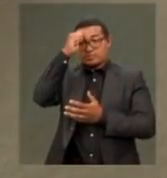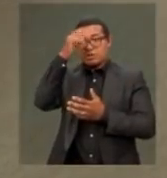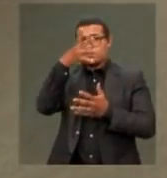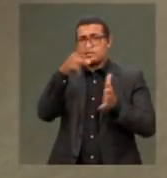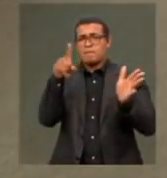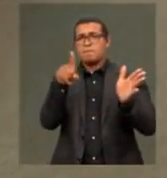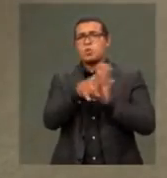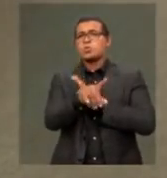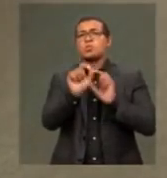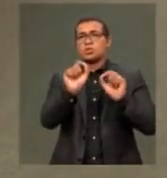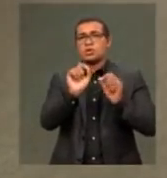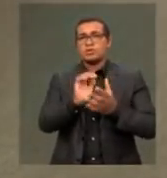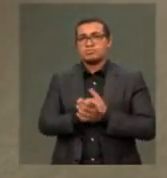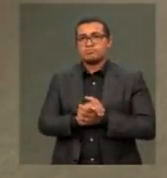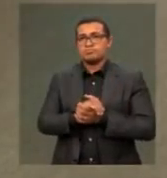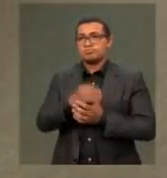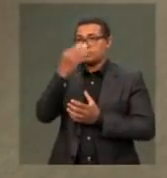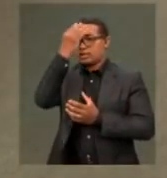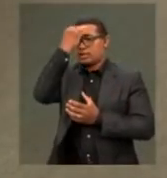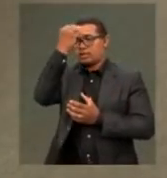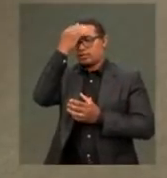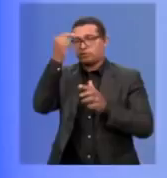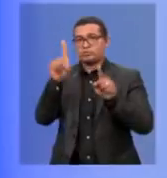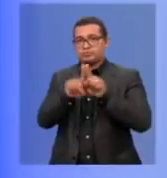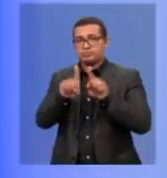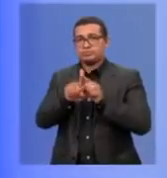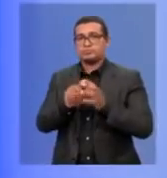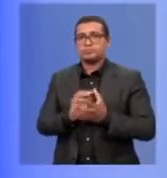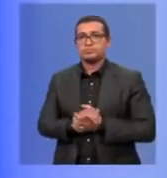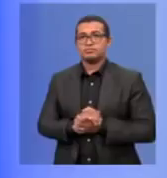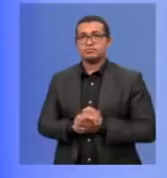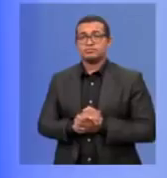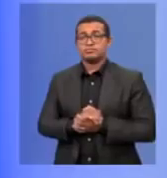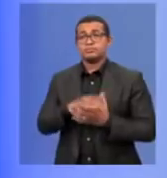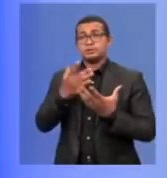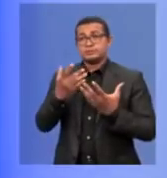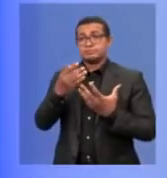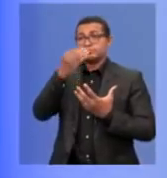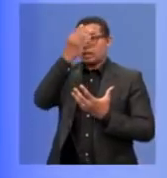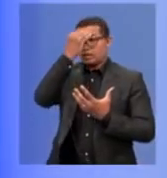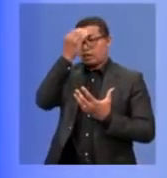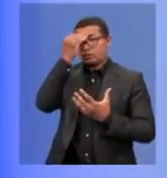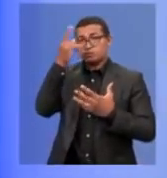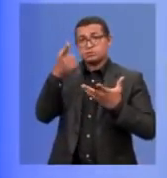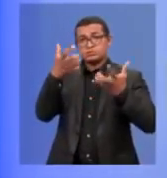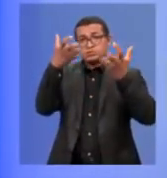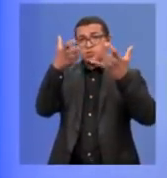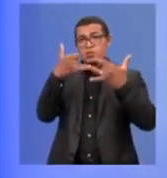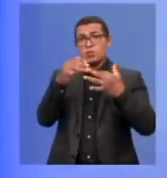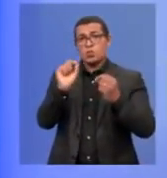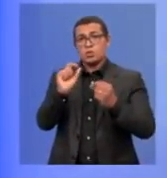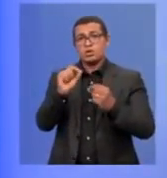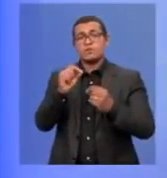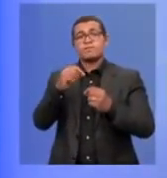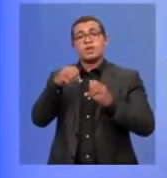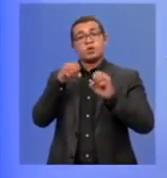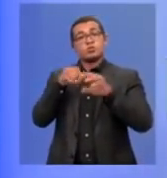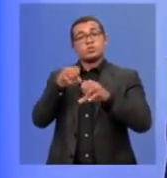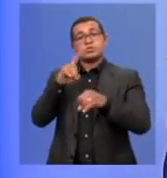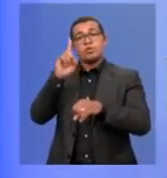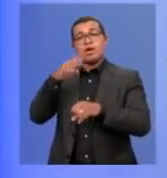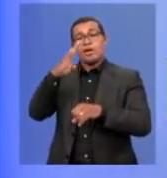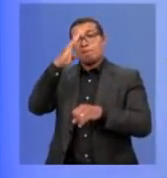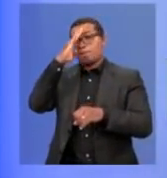sua pergunta por favor o renato também por favor é renato você falou aí que a educação é uma das prioridades